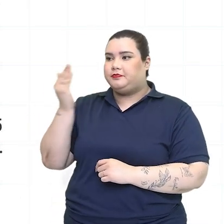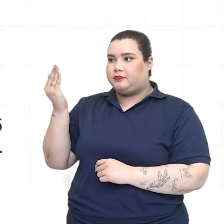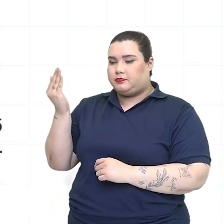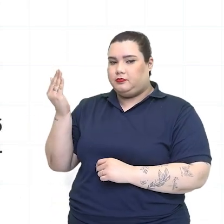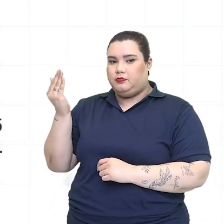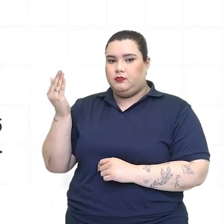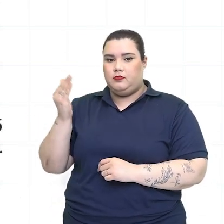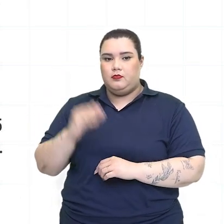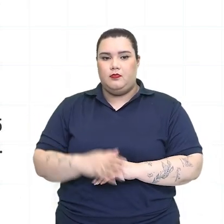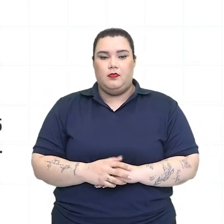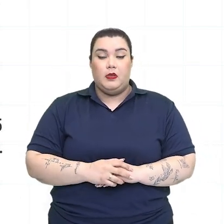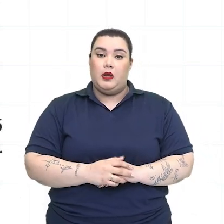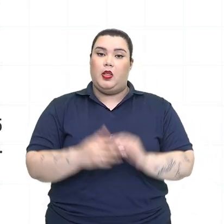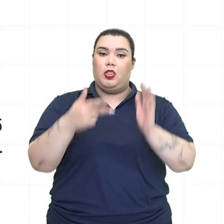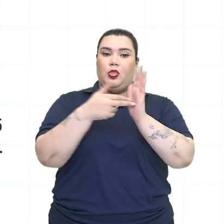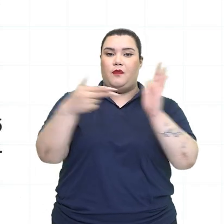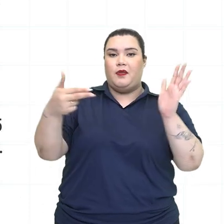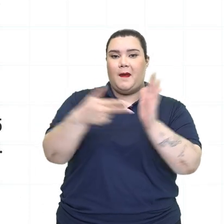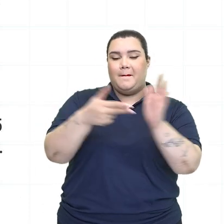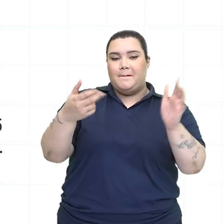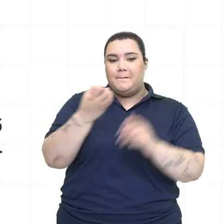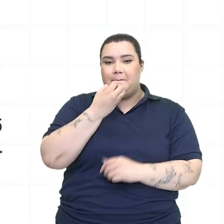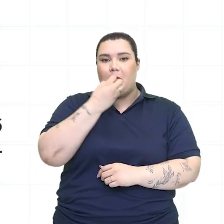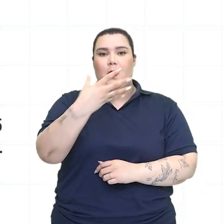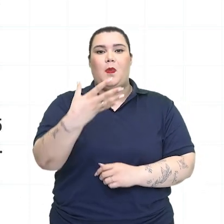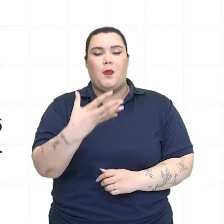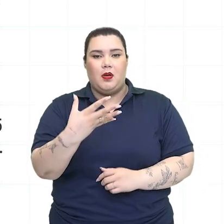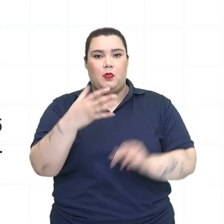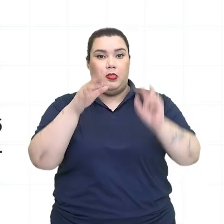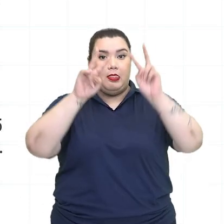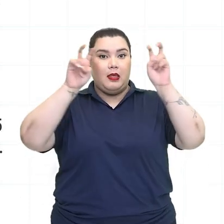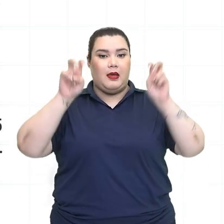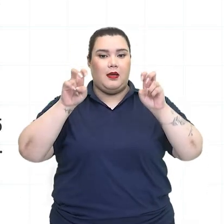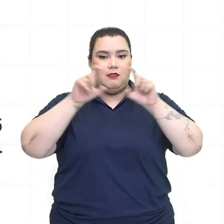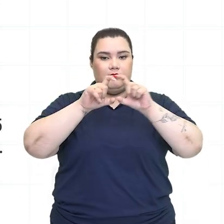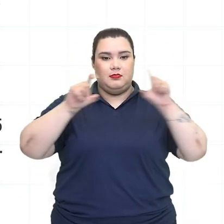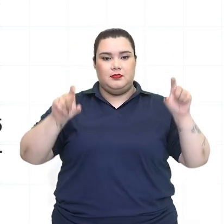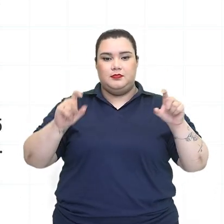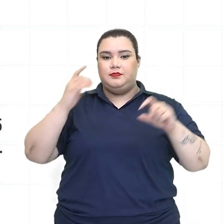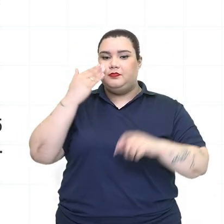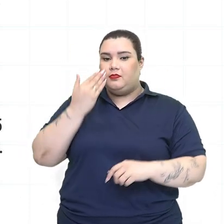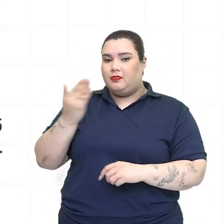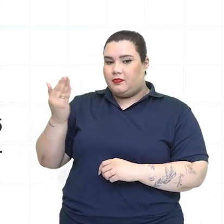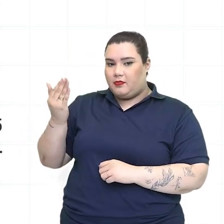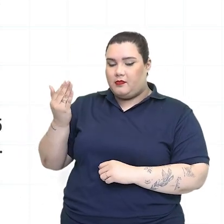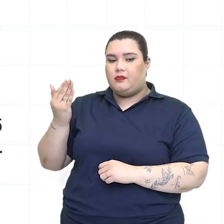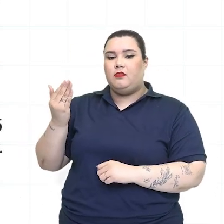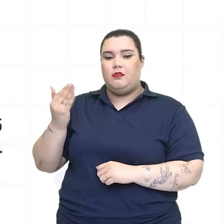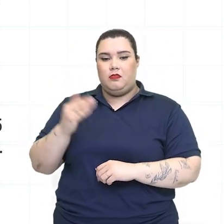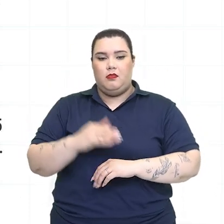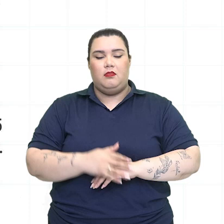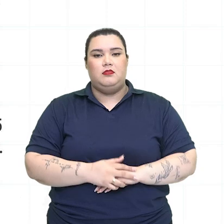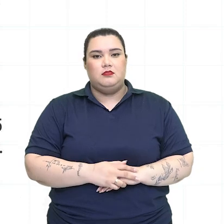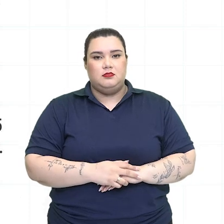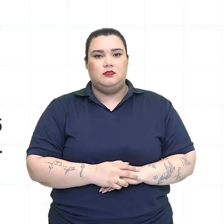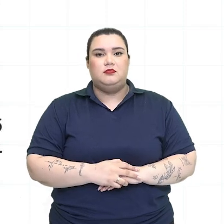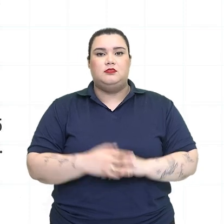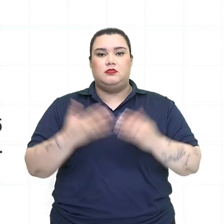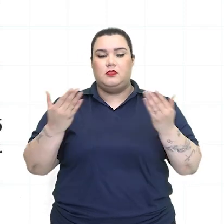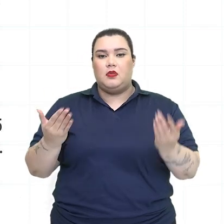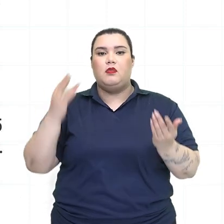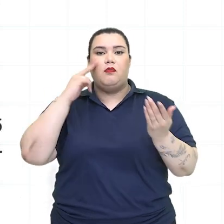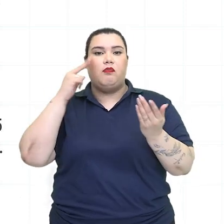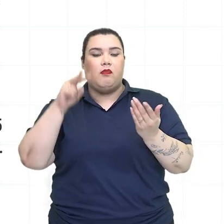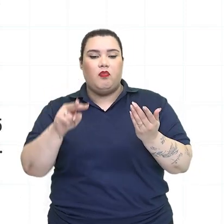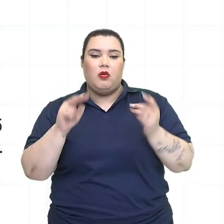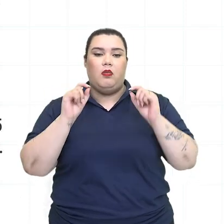Que notícia boa! Veja que no título já traz a exclamação. Então, para que serve? Verifique